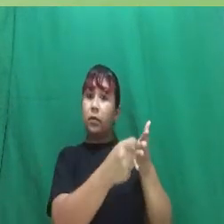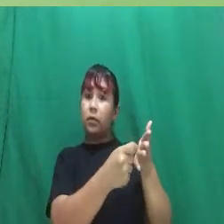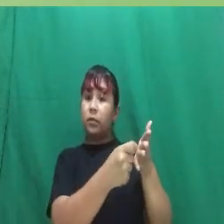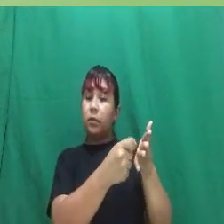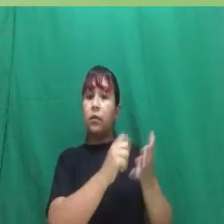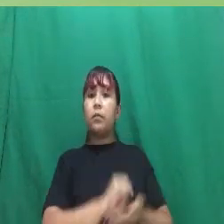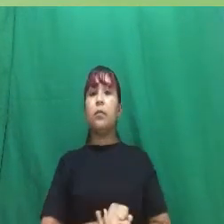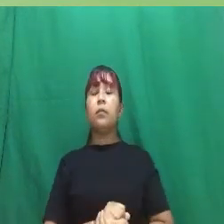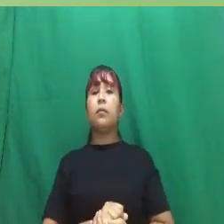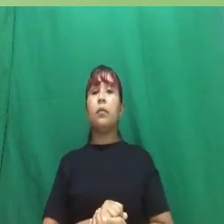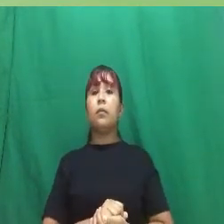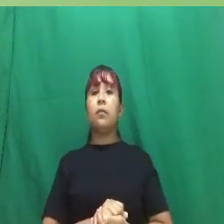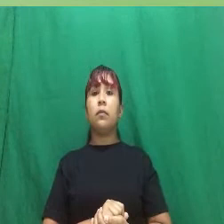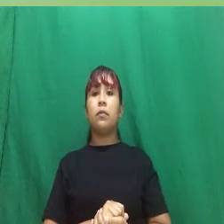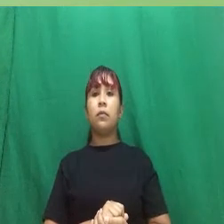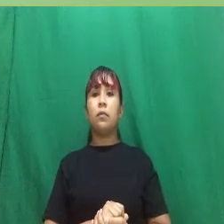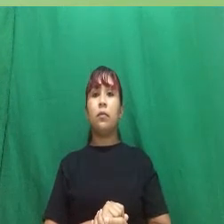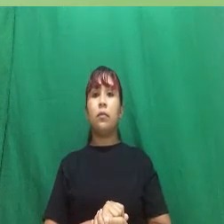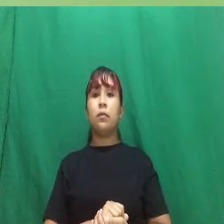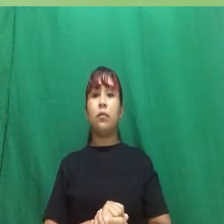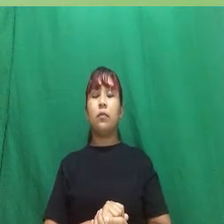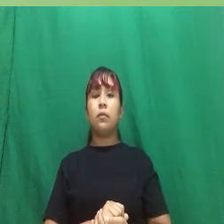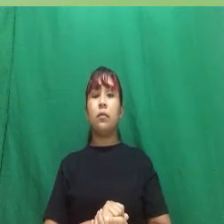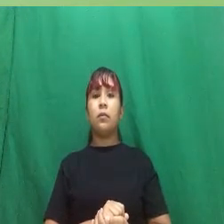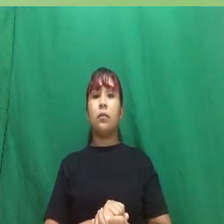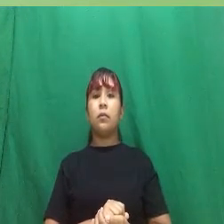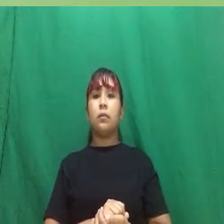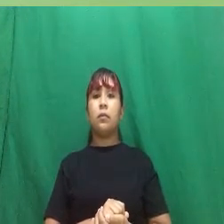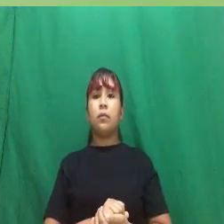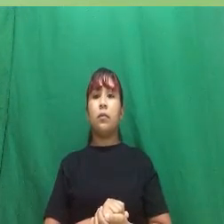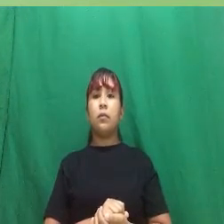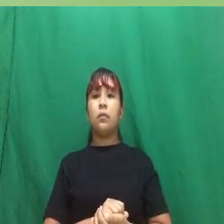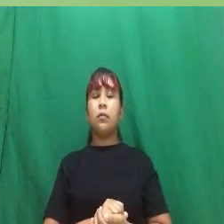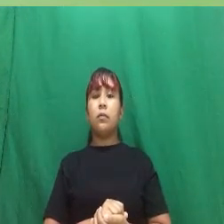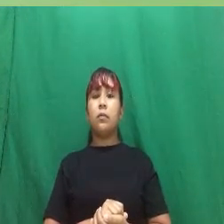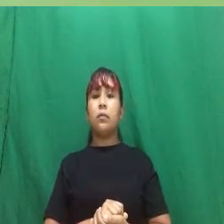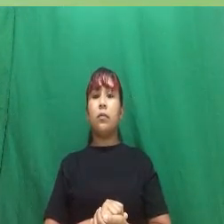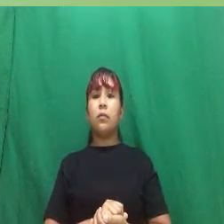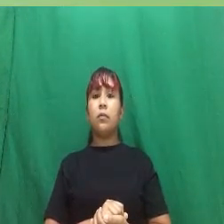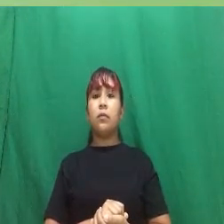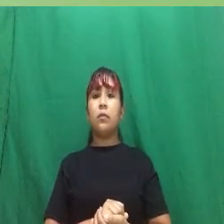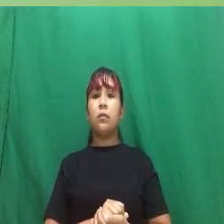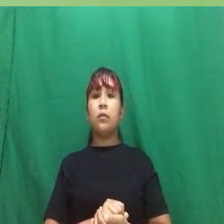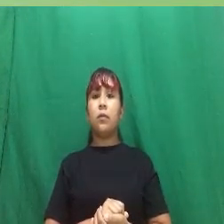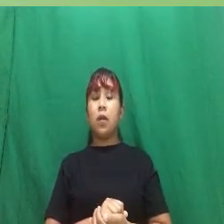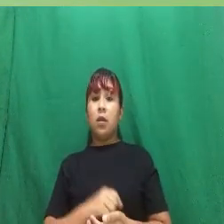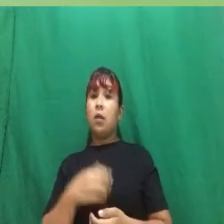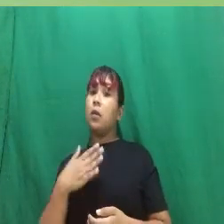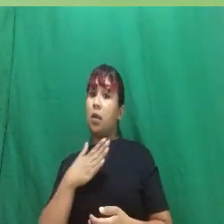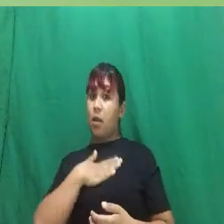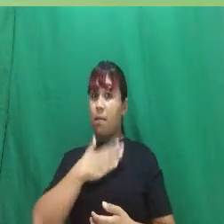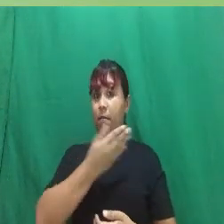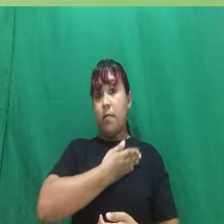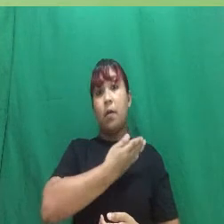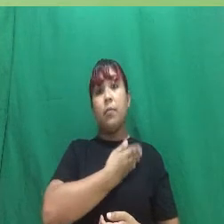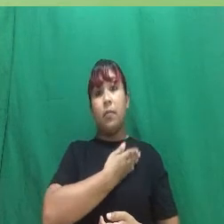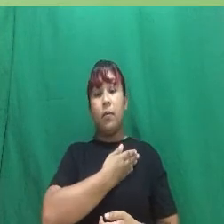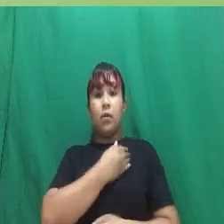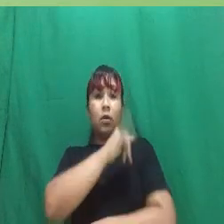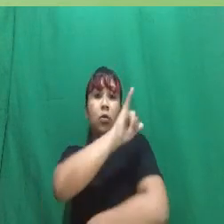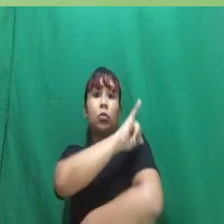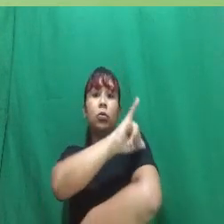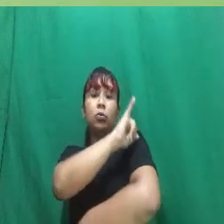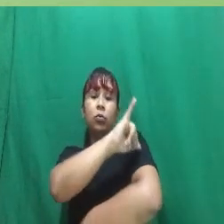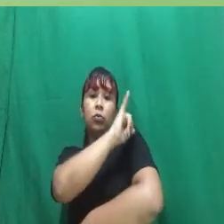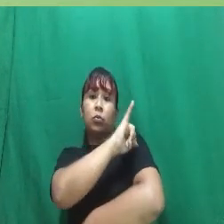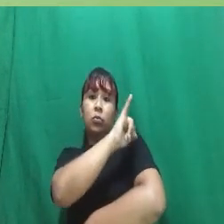"Vixe, travou logo na hora da Kiusan, nunca eu queria vê-la, não deu certo." Mas assim mesmo. Então, assim, então é por aí,